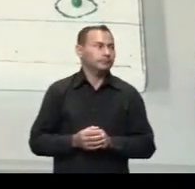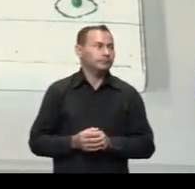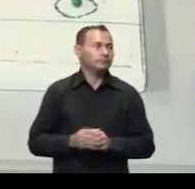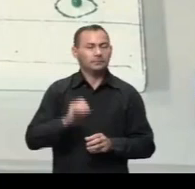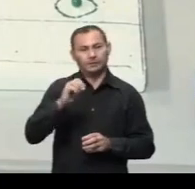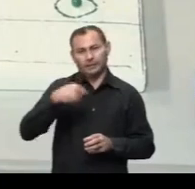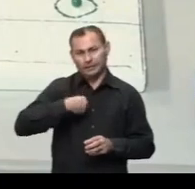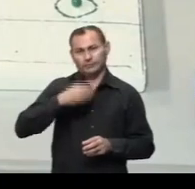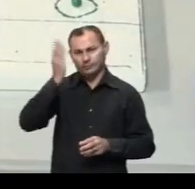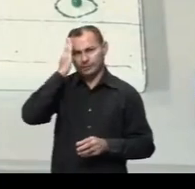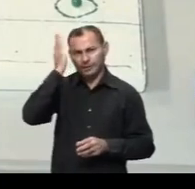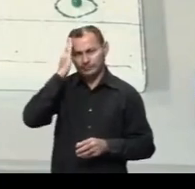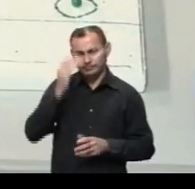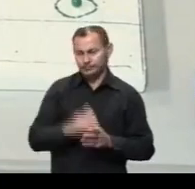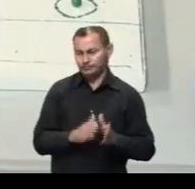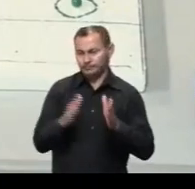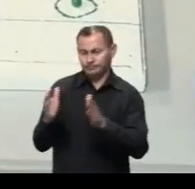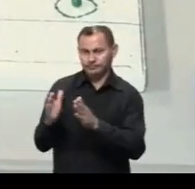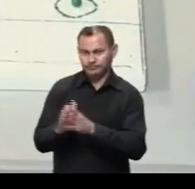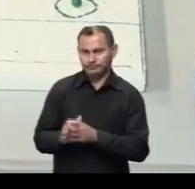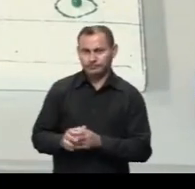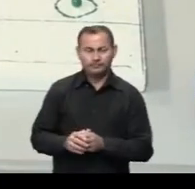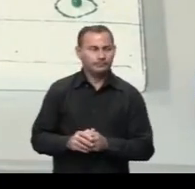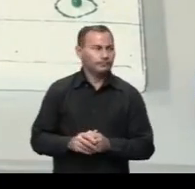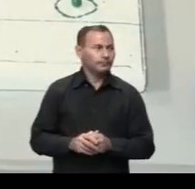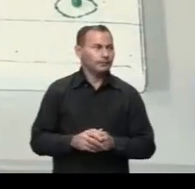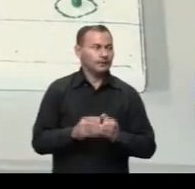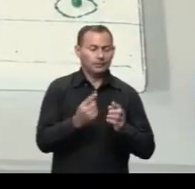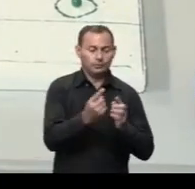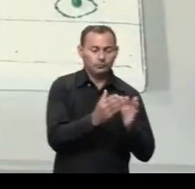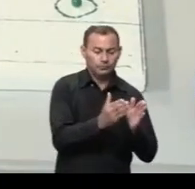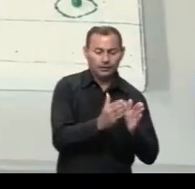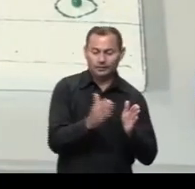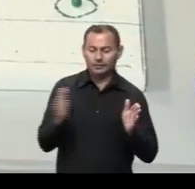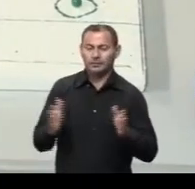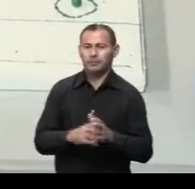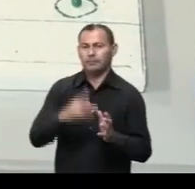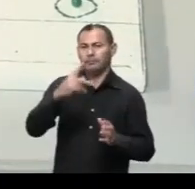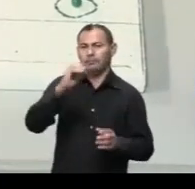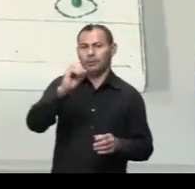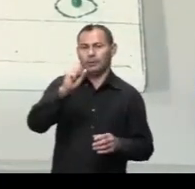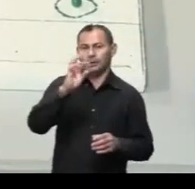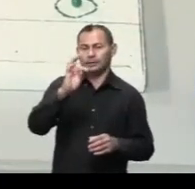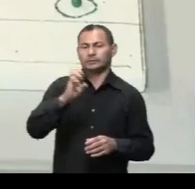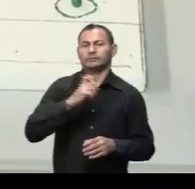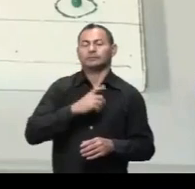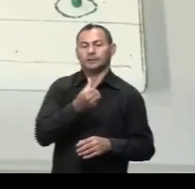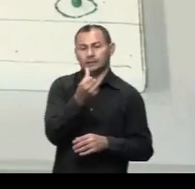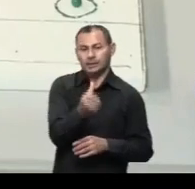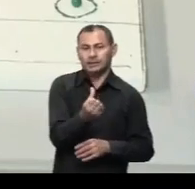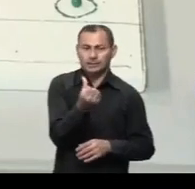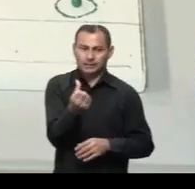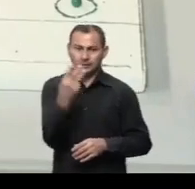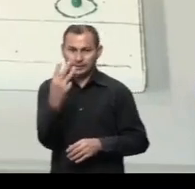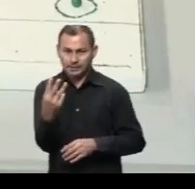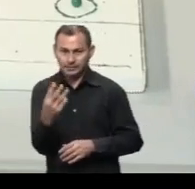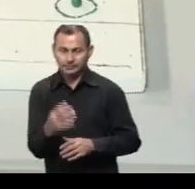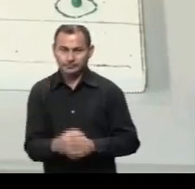Eu sei que daqui até a face do meu poste, eu tenho